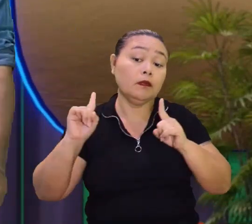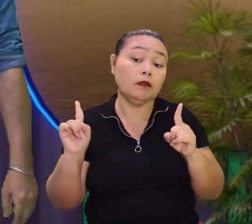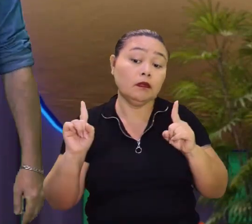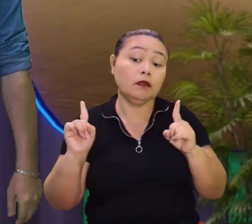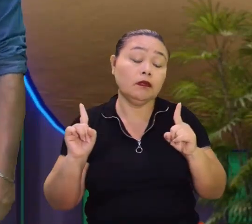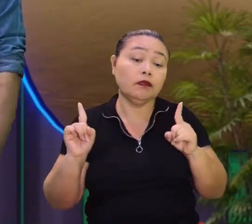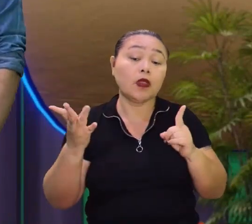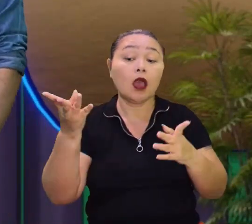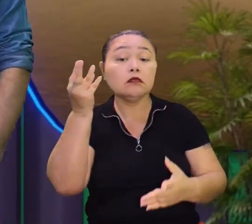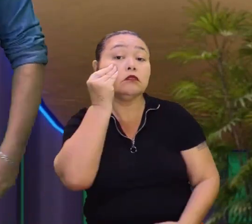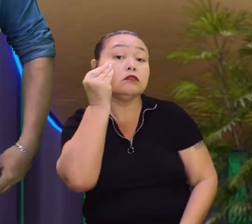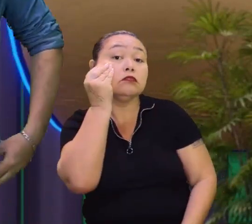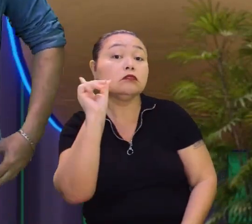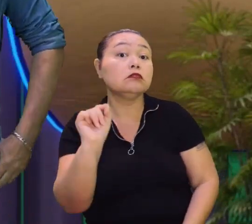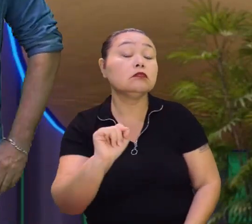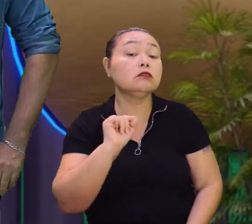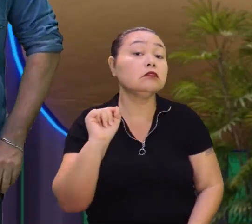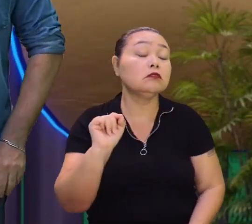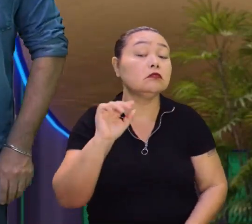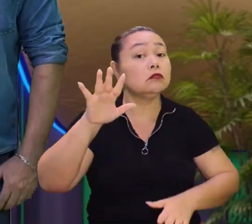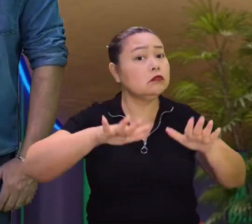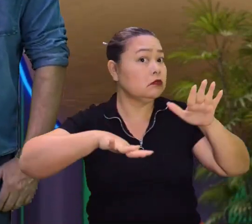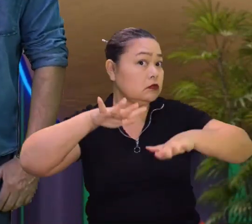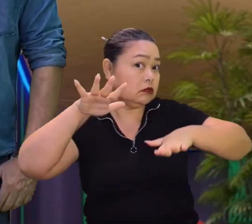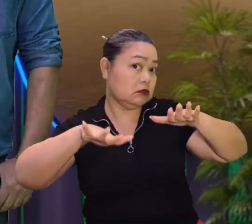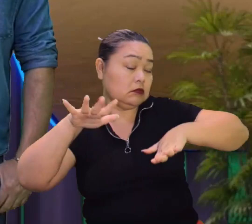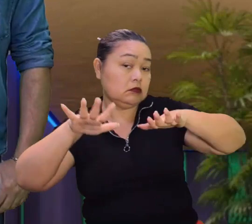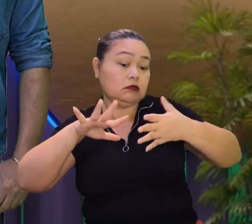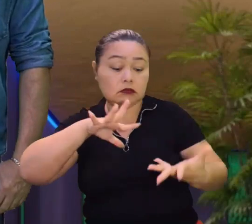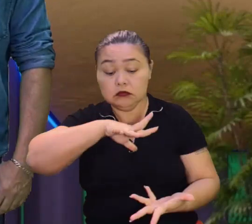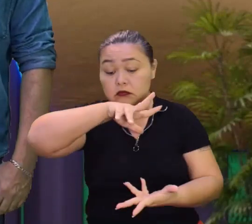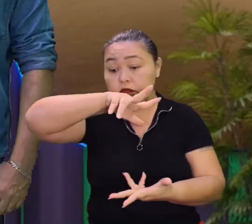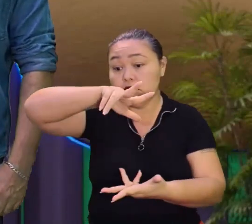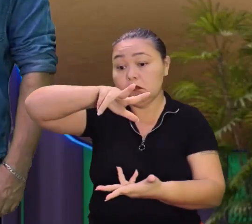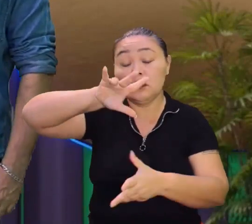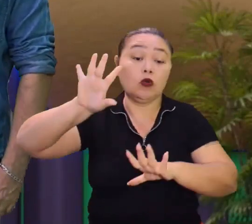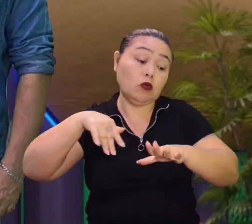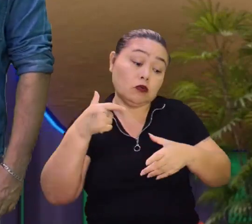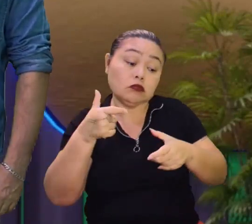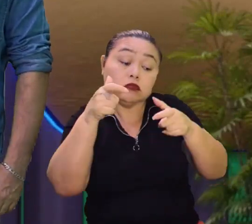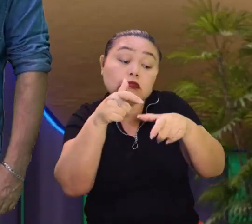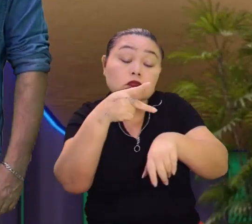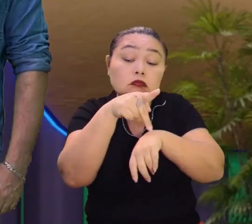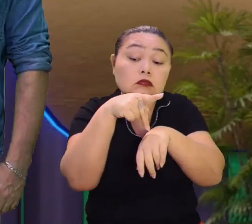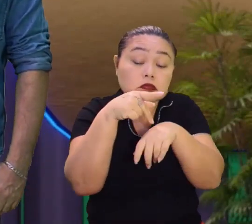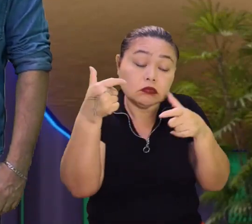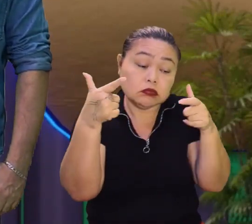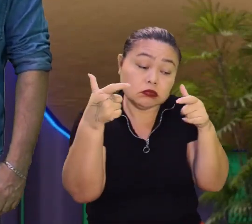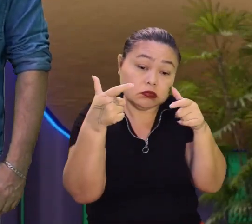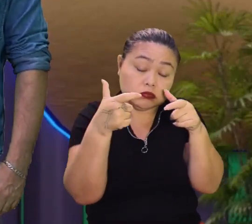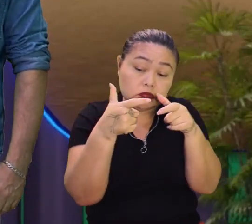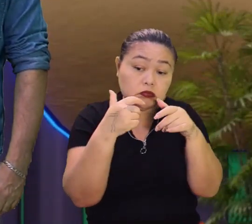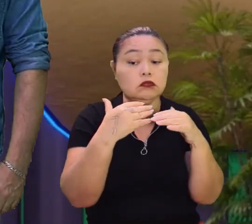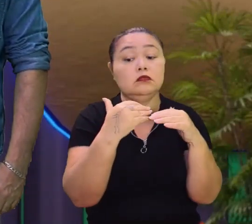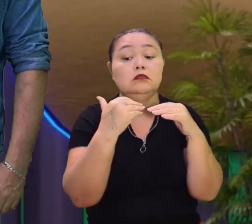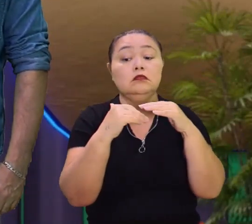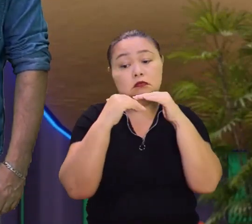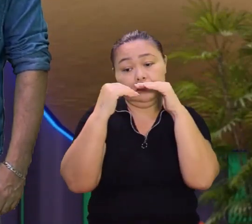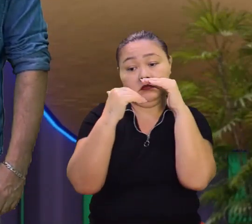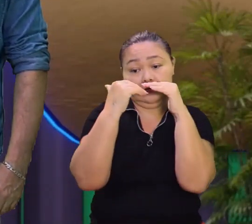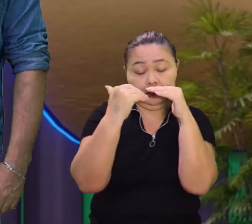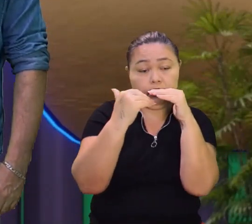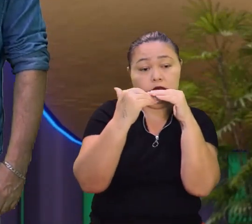gente começa a verificar o seguinte, às vezes o mundo ou um determinado país de menor